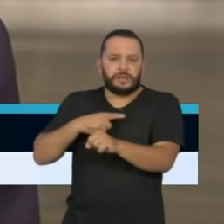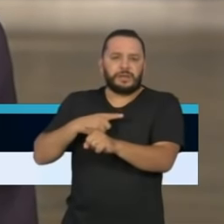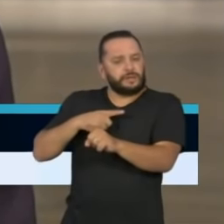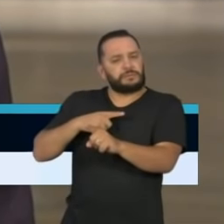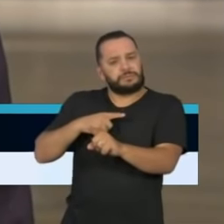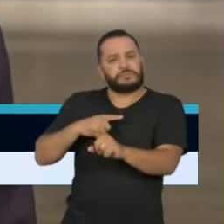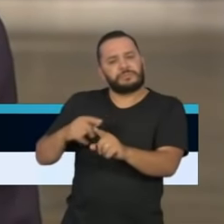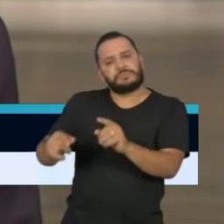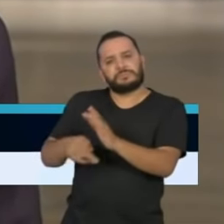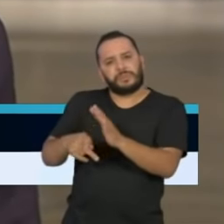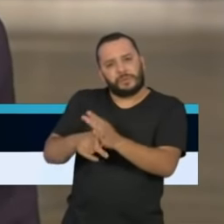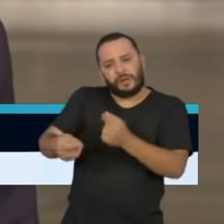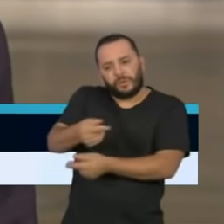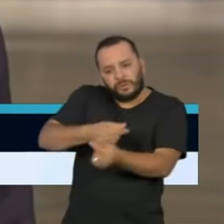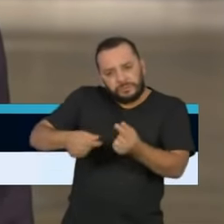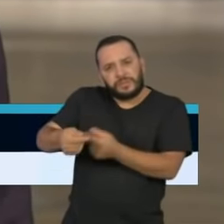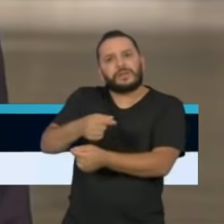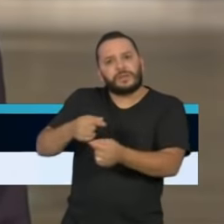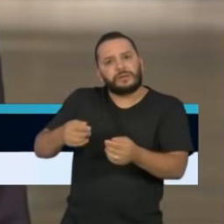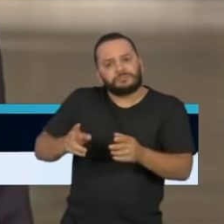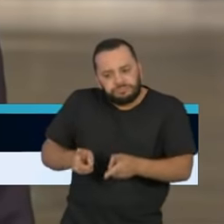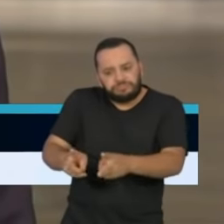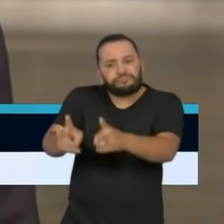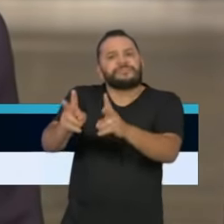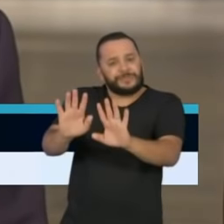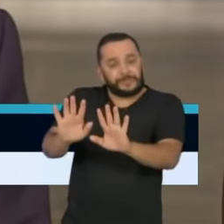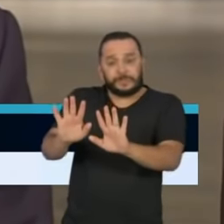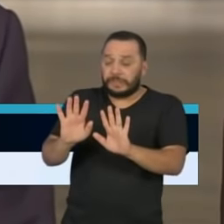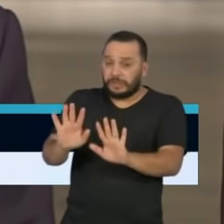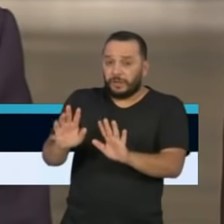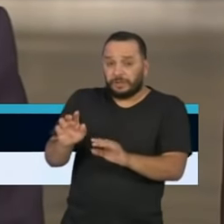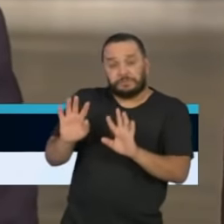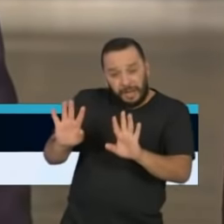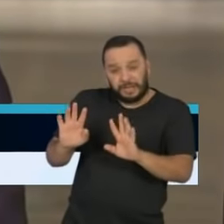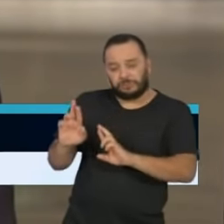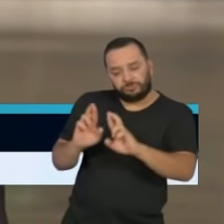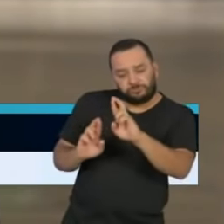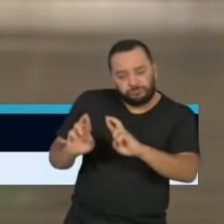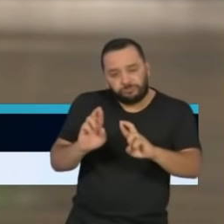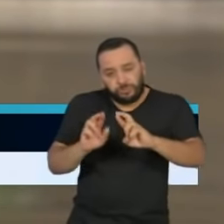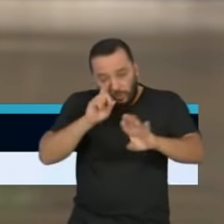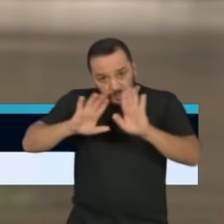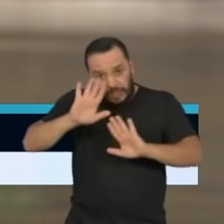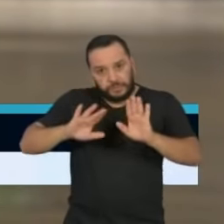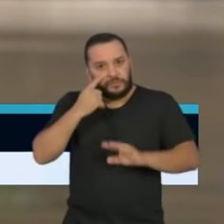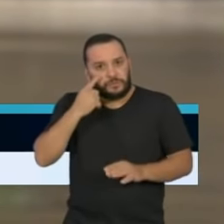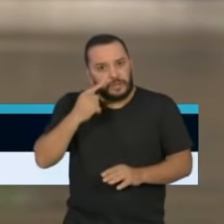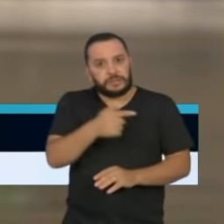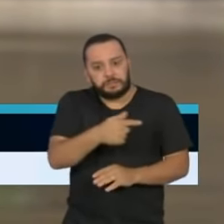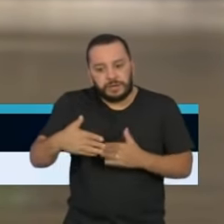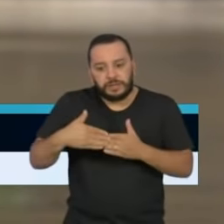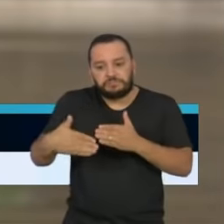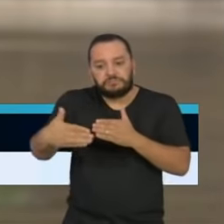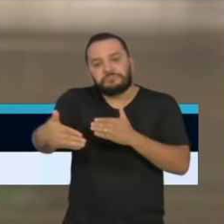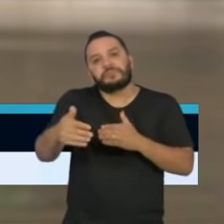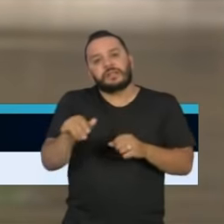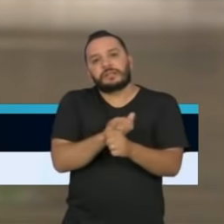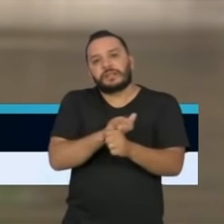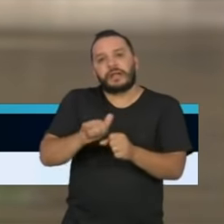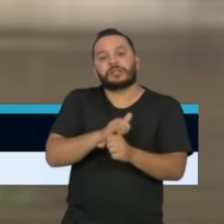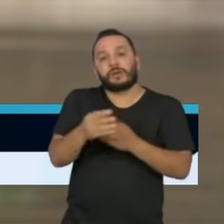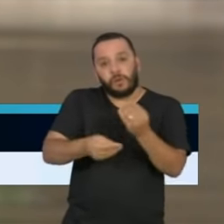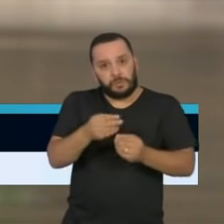no estado de São Paulo. Estamos monitorando isso com muito cuidado e devemos anunciar outras medidas ao longo da semana para proteger a